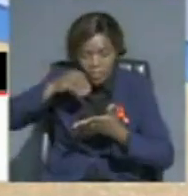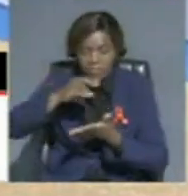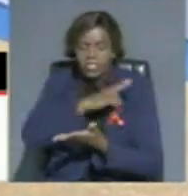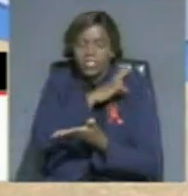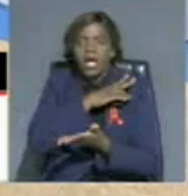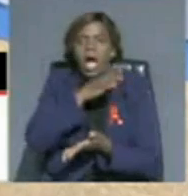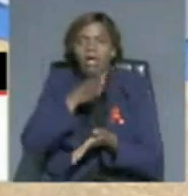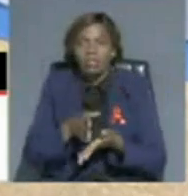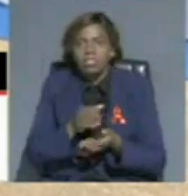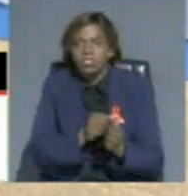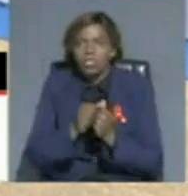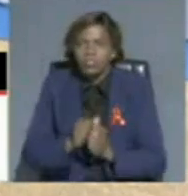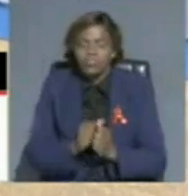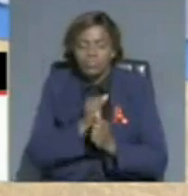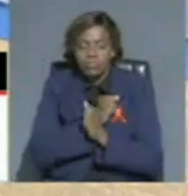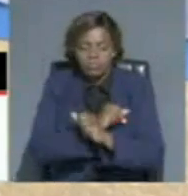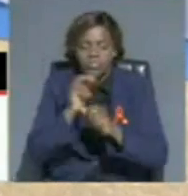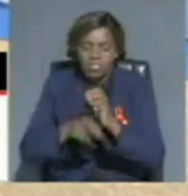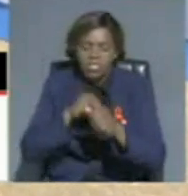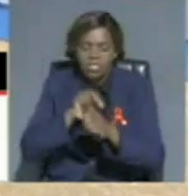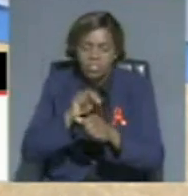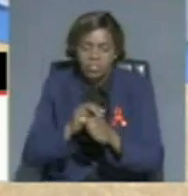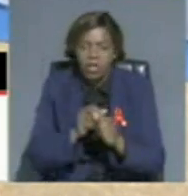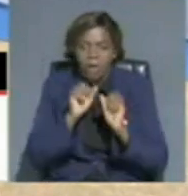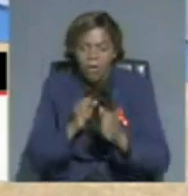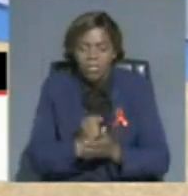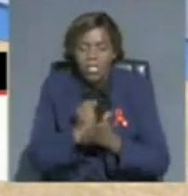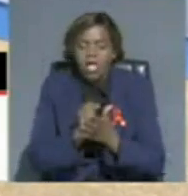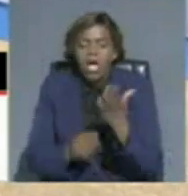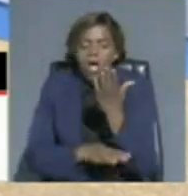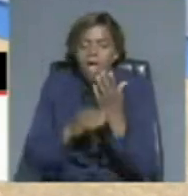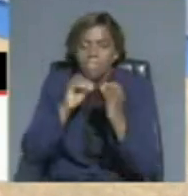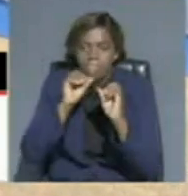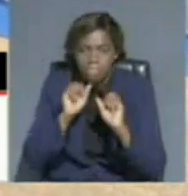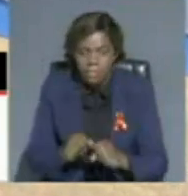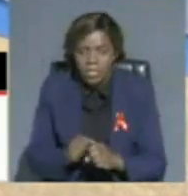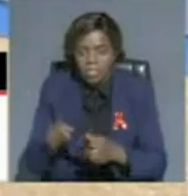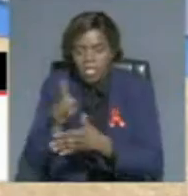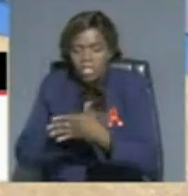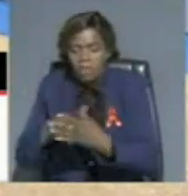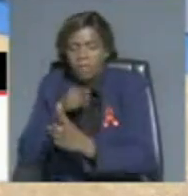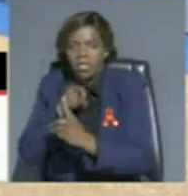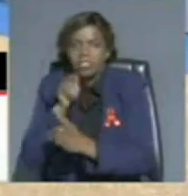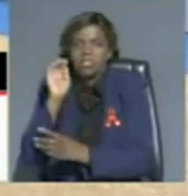aos esforços da defesa nacional. Paulo Sérgio e Basílio Fernandes, a TPA, na Academia da Força Aérea Nacional, na Catumbela.